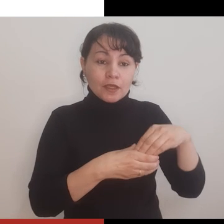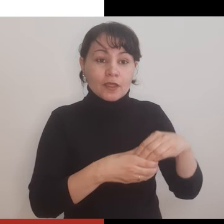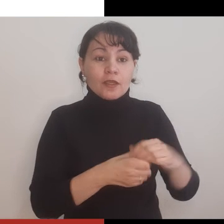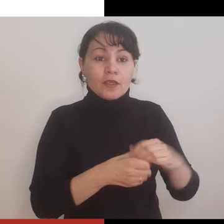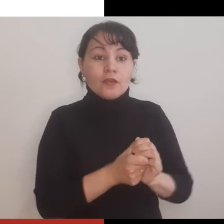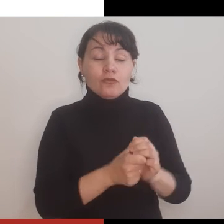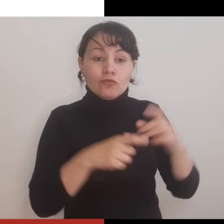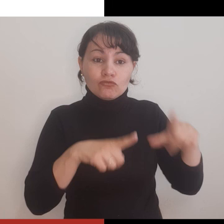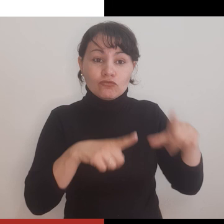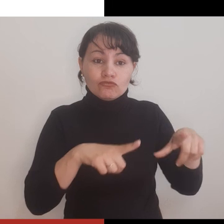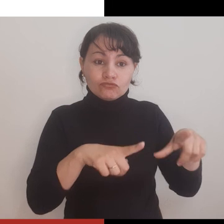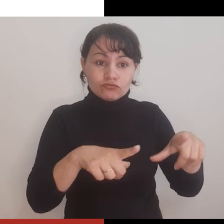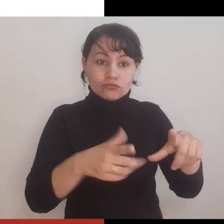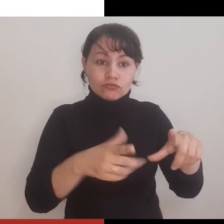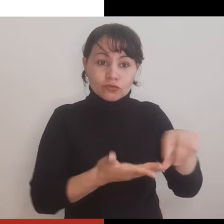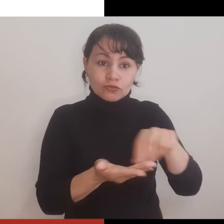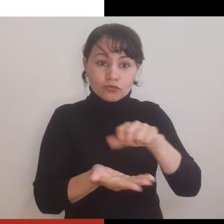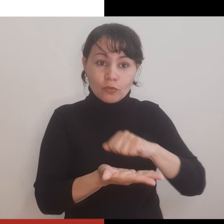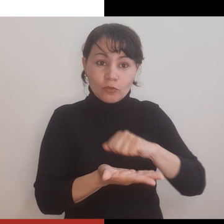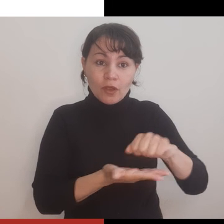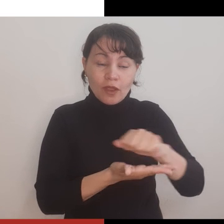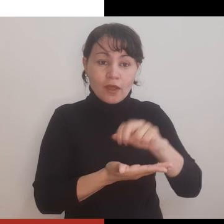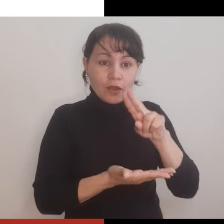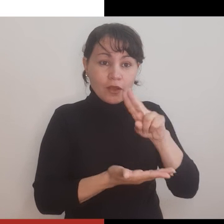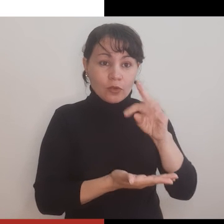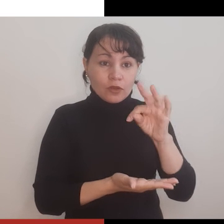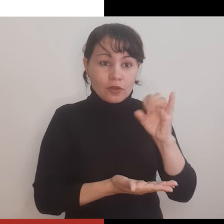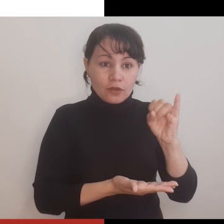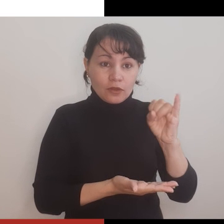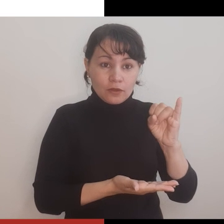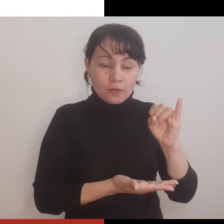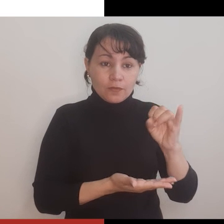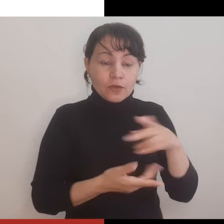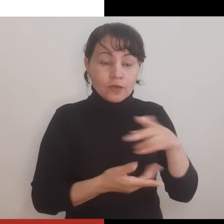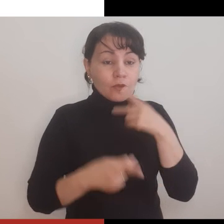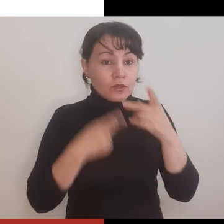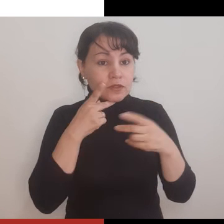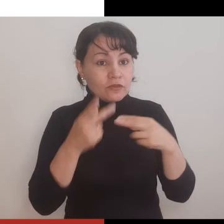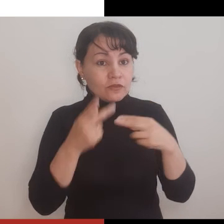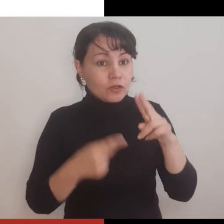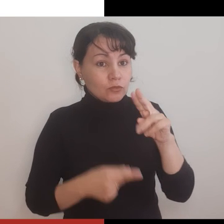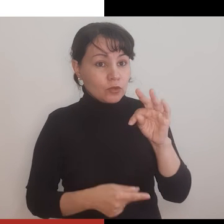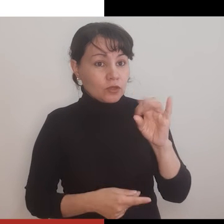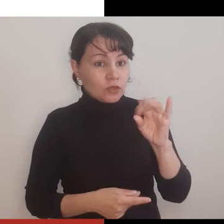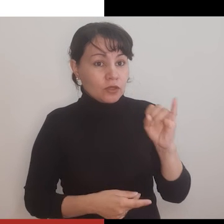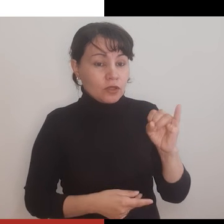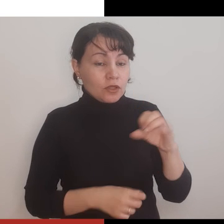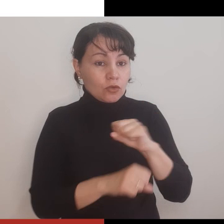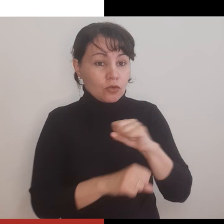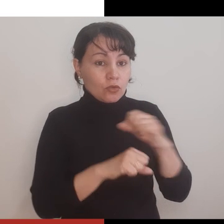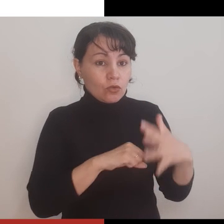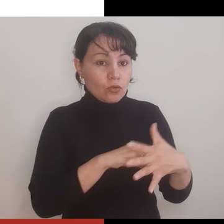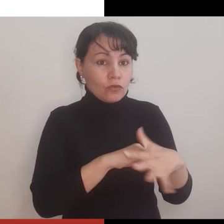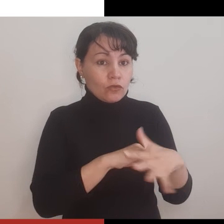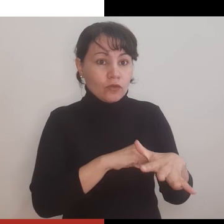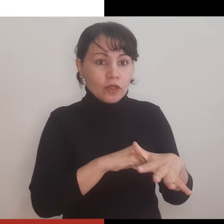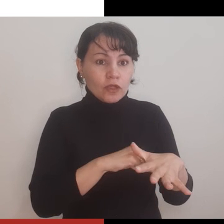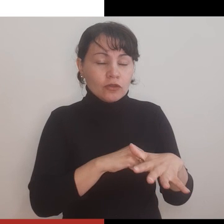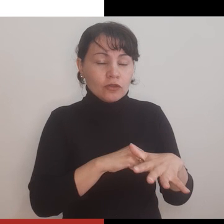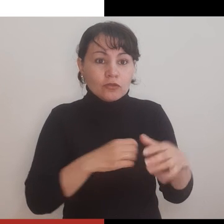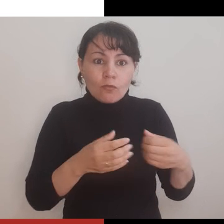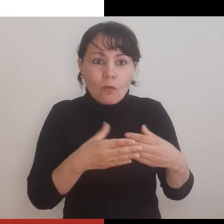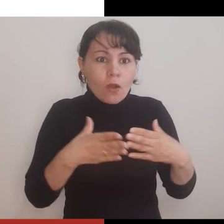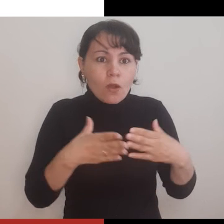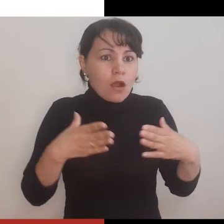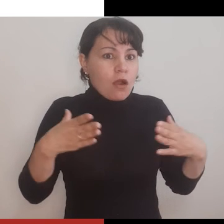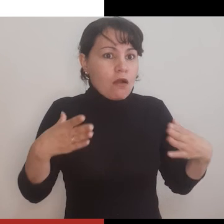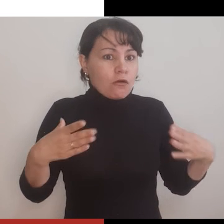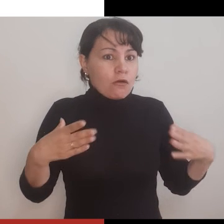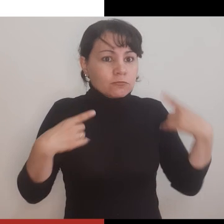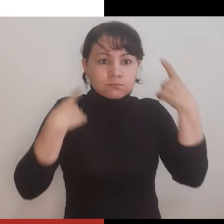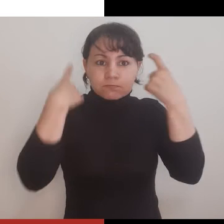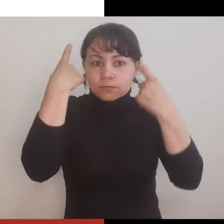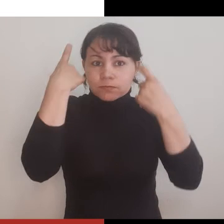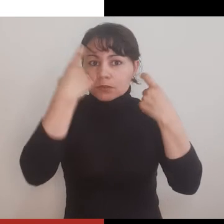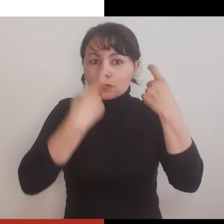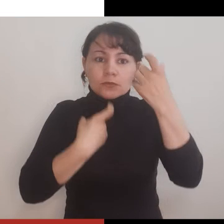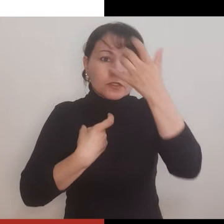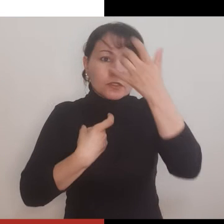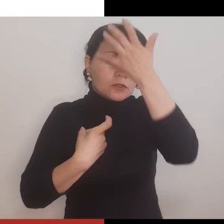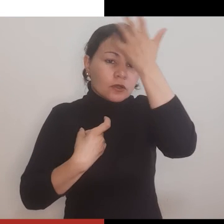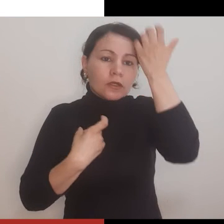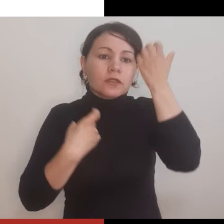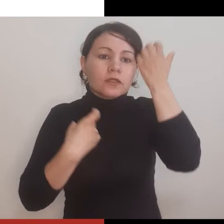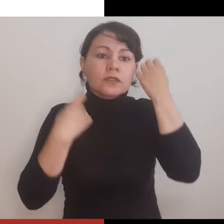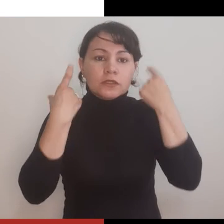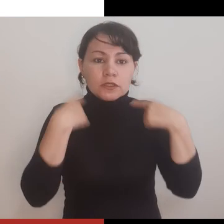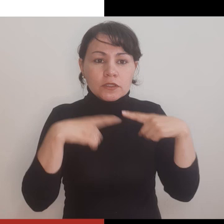terapia intensiva. Quando se fala de uma unidade de terapia intensiva COVID, são maiores ainda esses